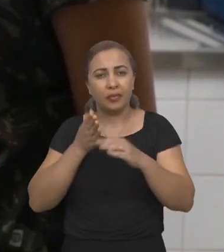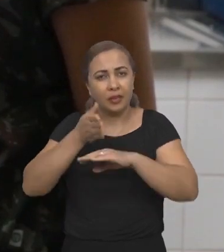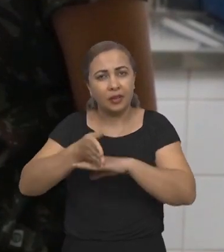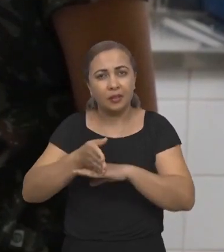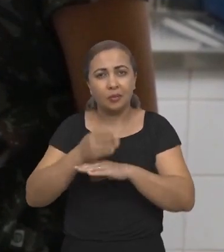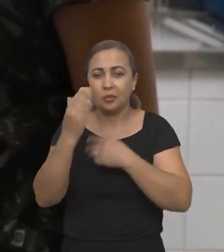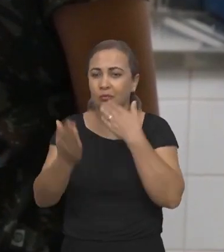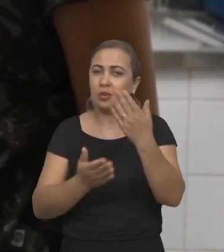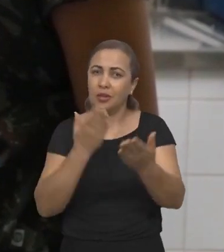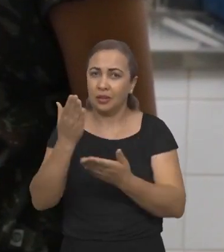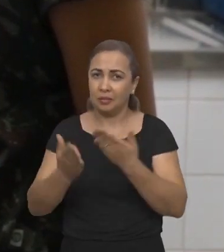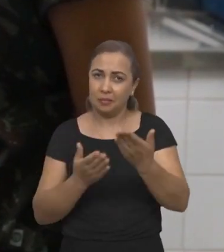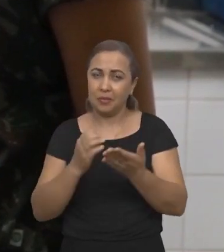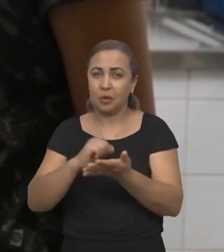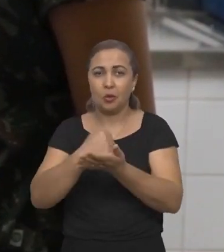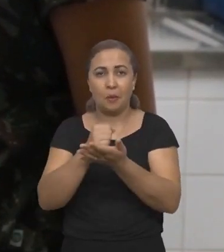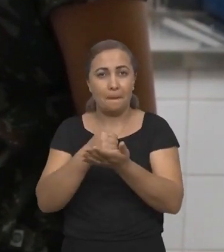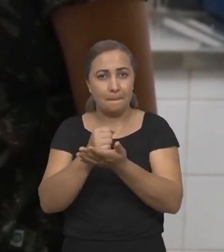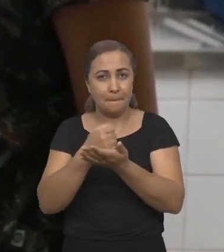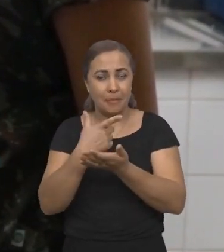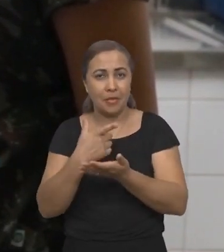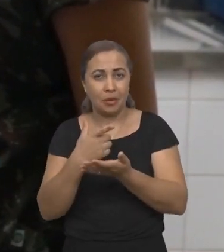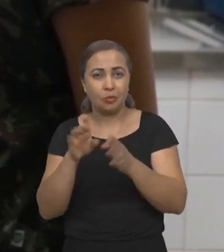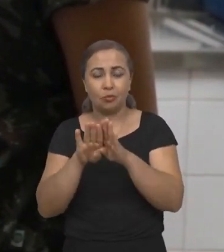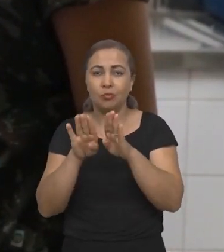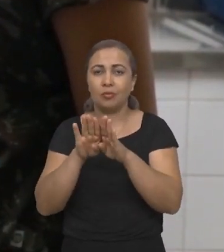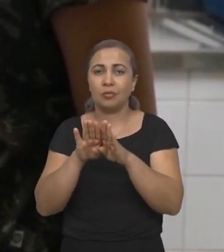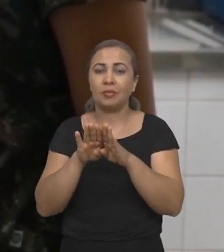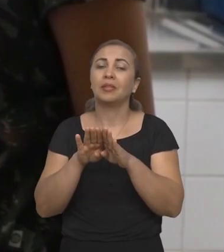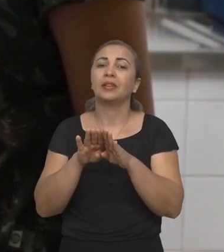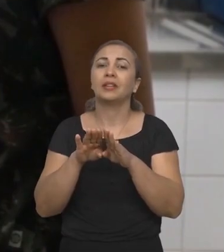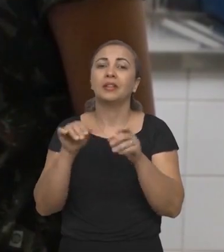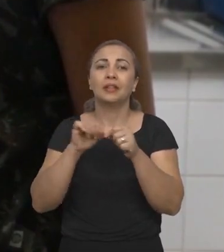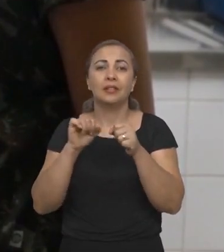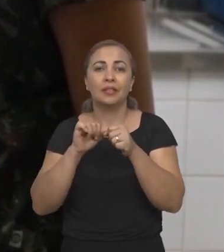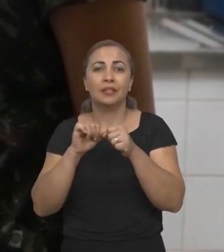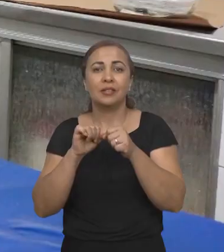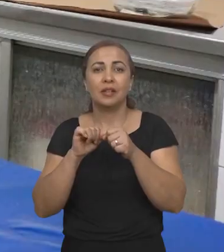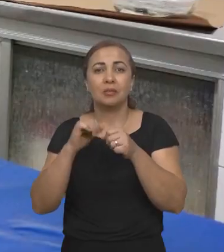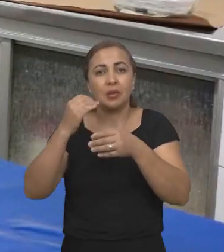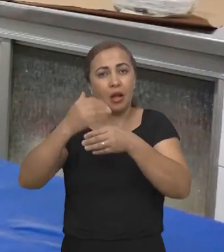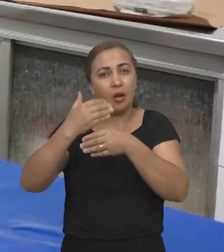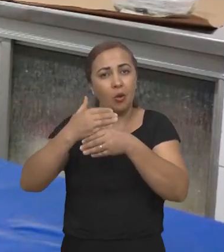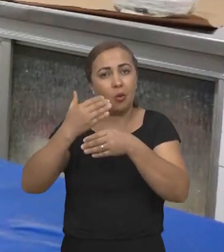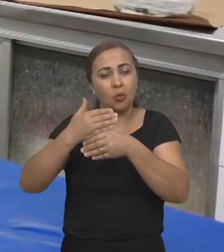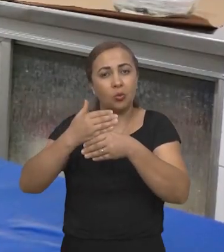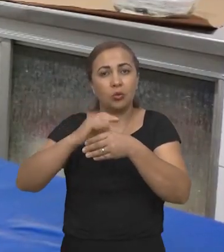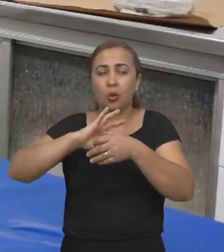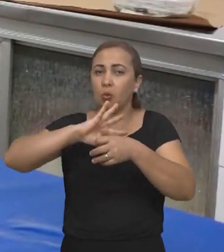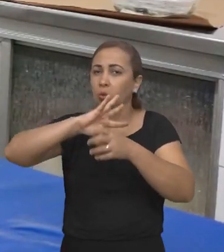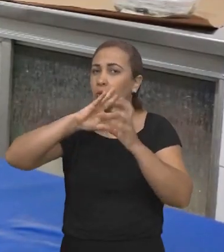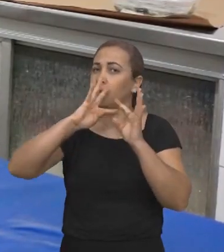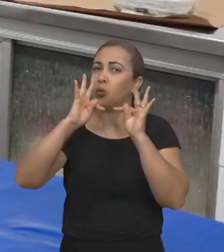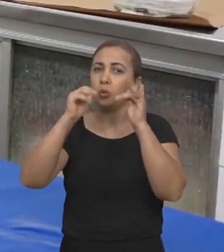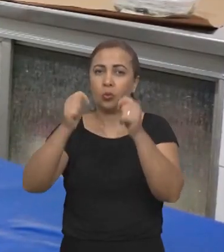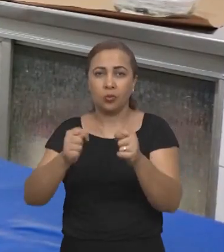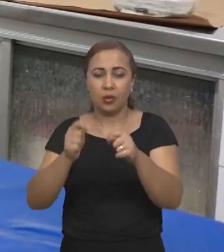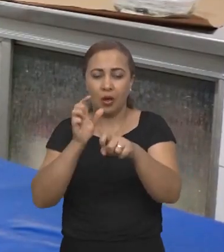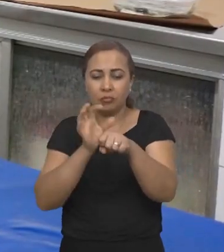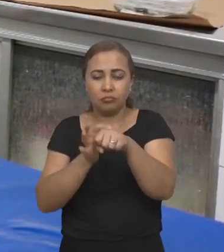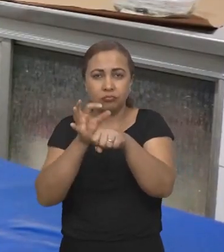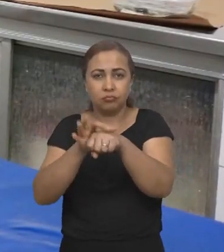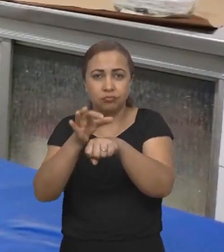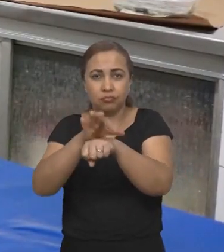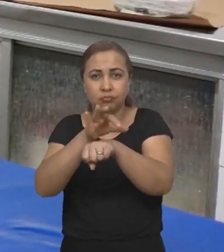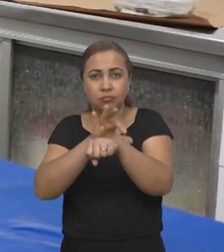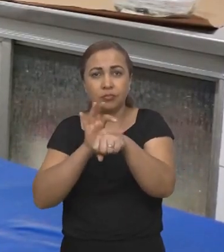entramos com tratamento medicamentoso e também realizamos a reconstrução total das placas